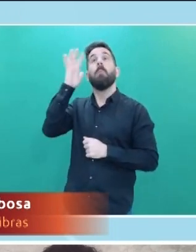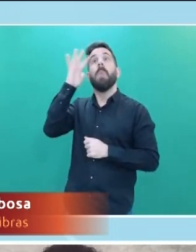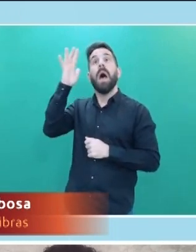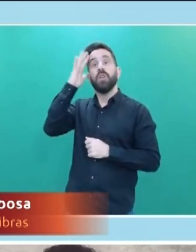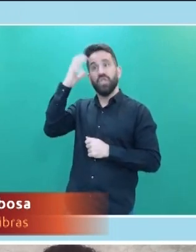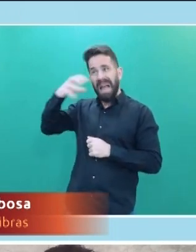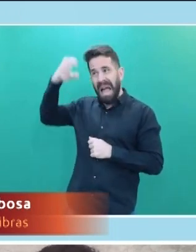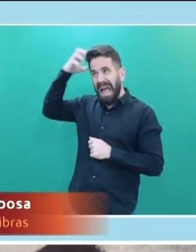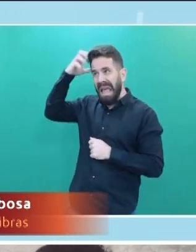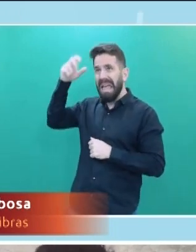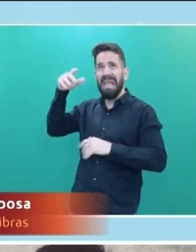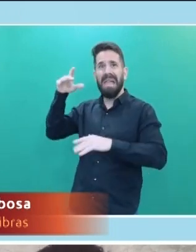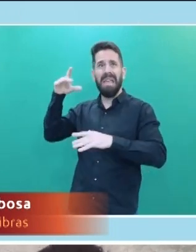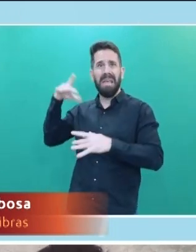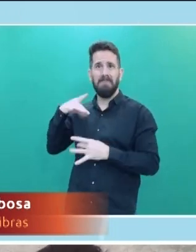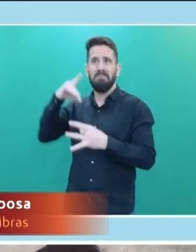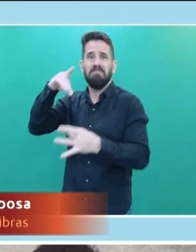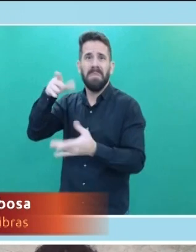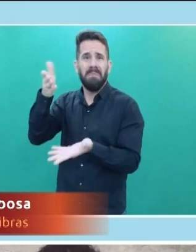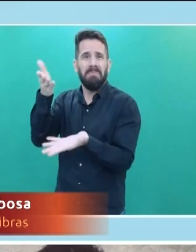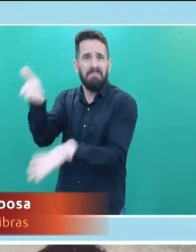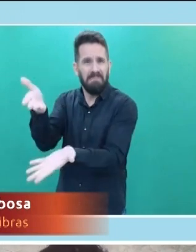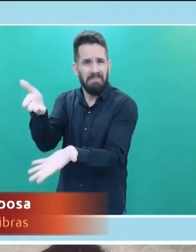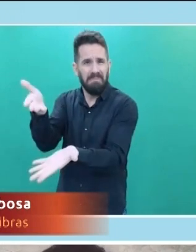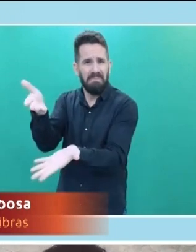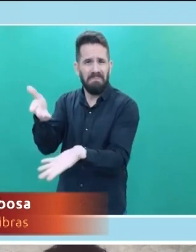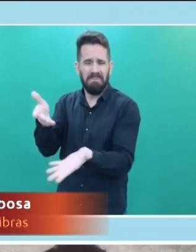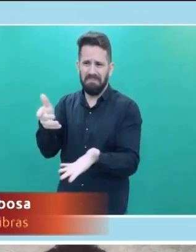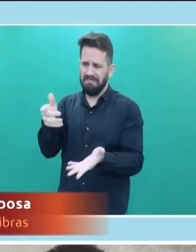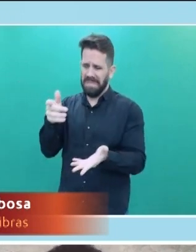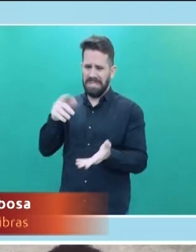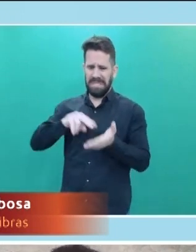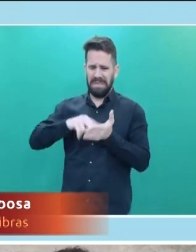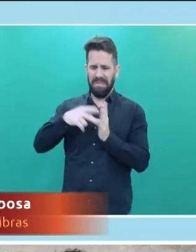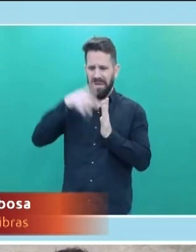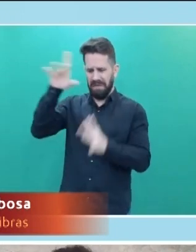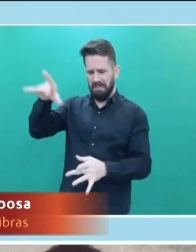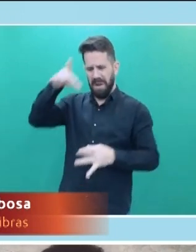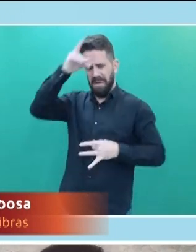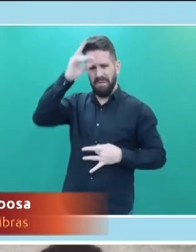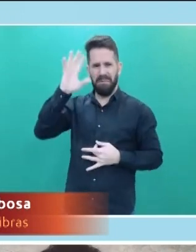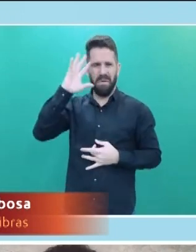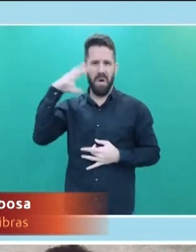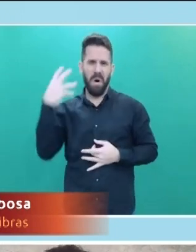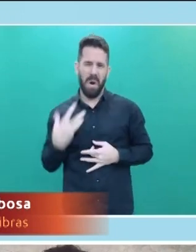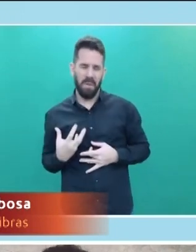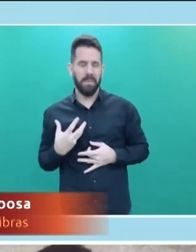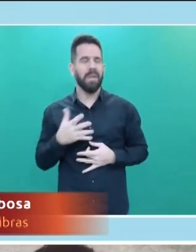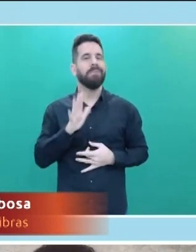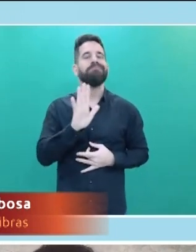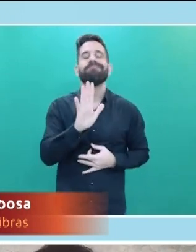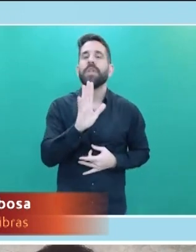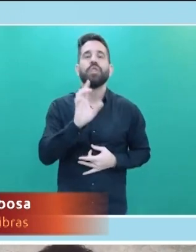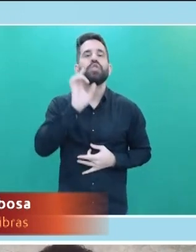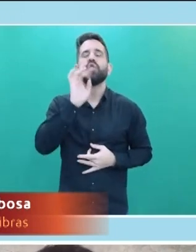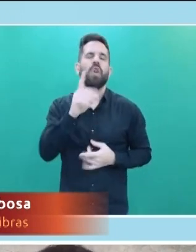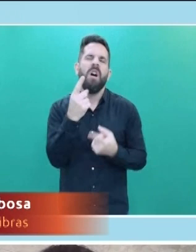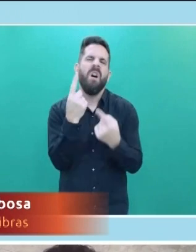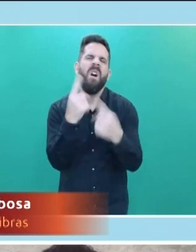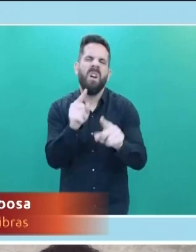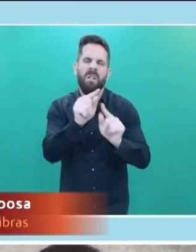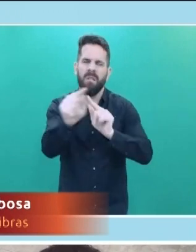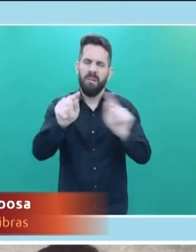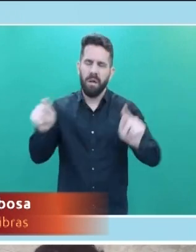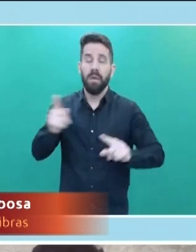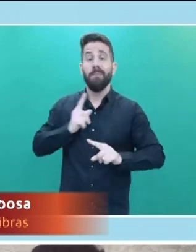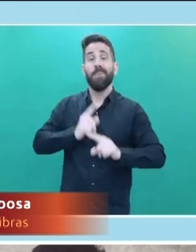como uma performer, né, uma pessoa que performa drag queen. Eu querendo fazer essa brincadeira aqui para mostrar que na história, né,